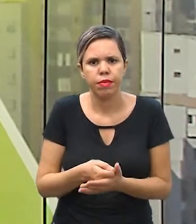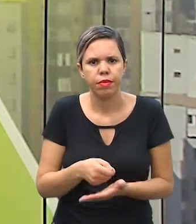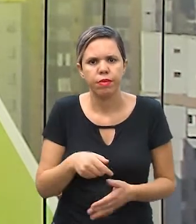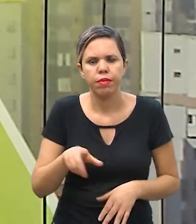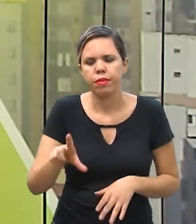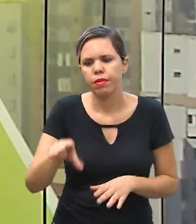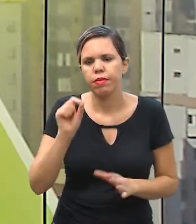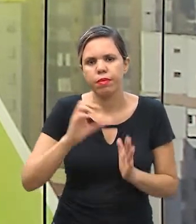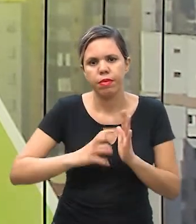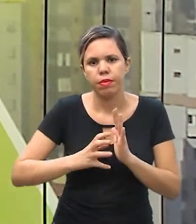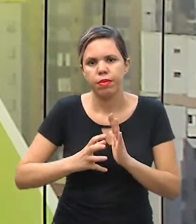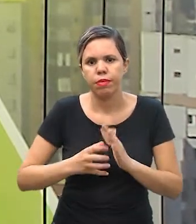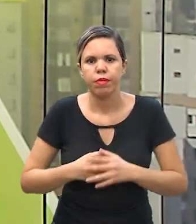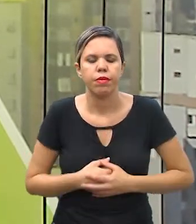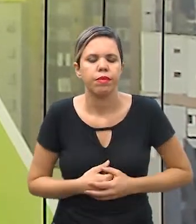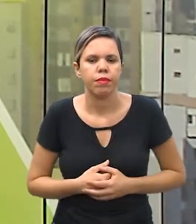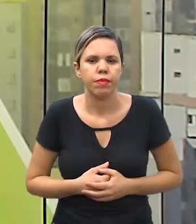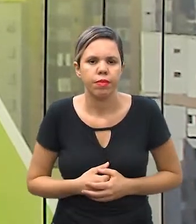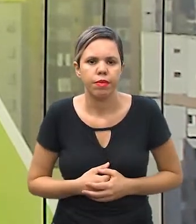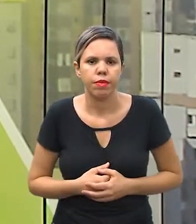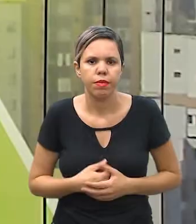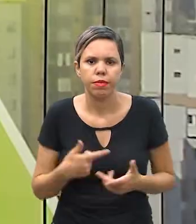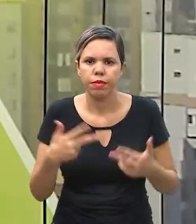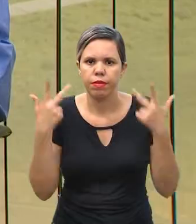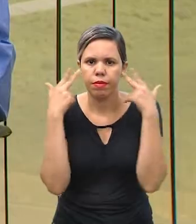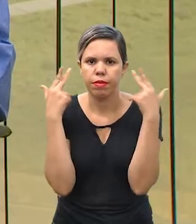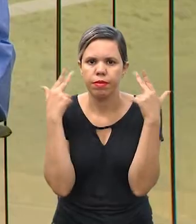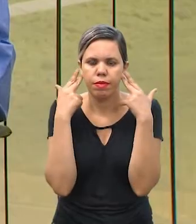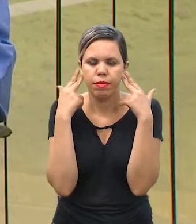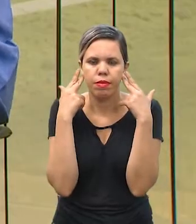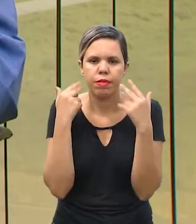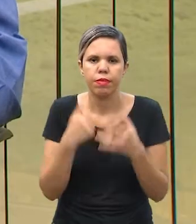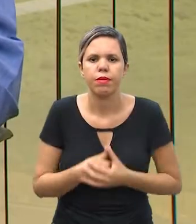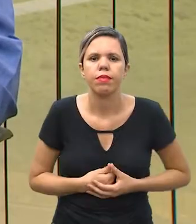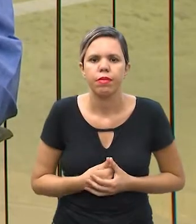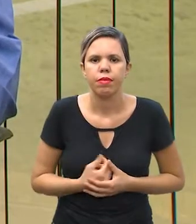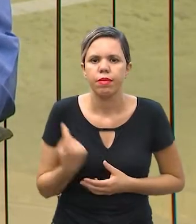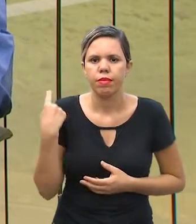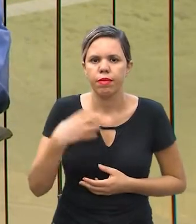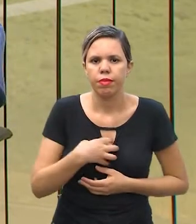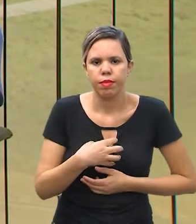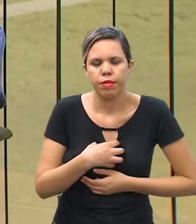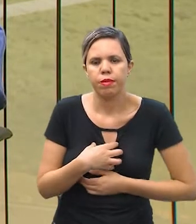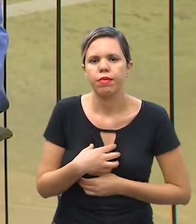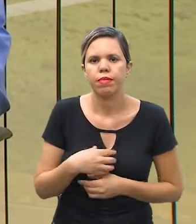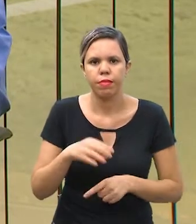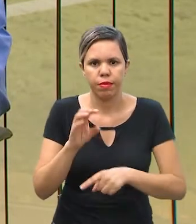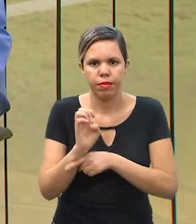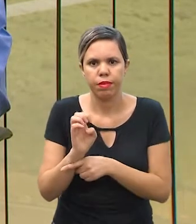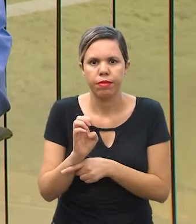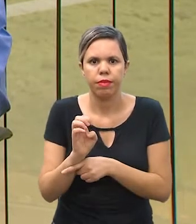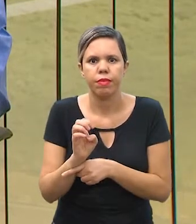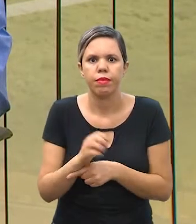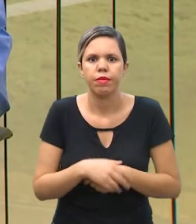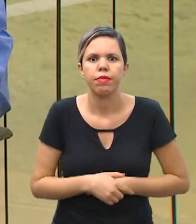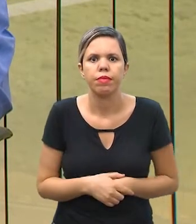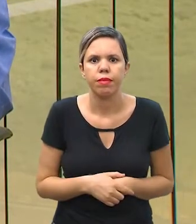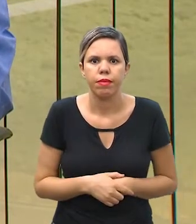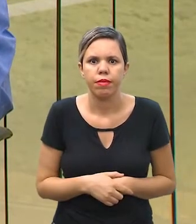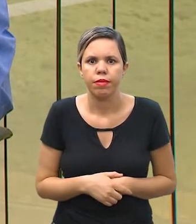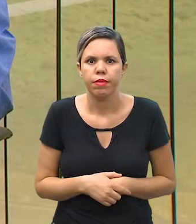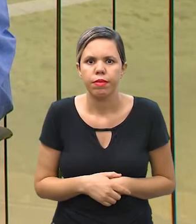se filiar a um partido político? Foi uma coisa natural, sabe? Porque lá na Bahia,